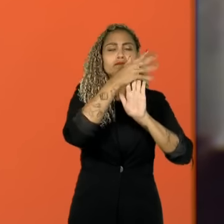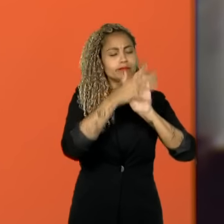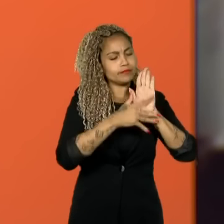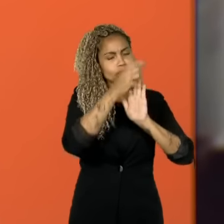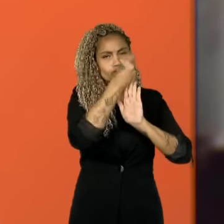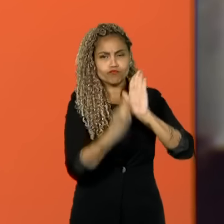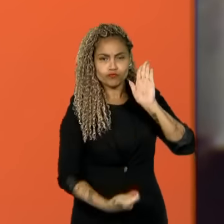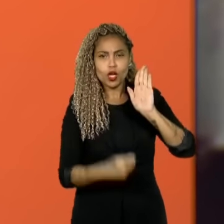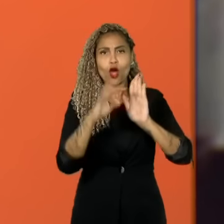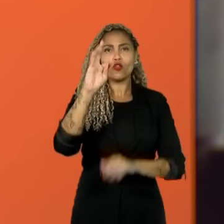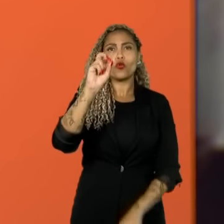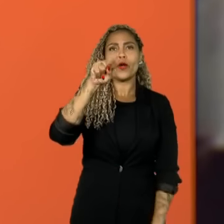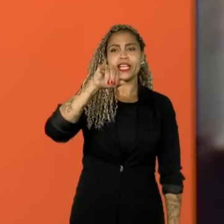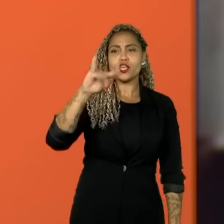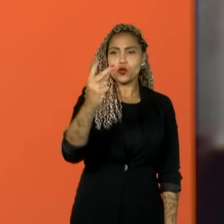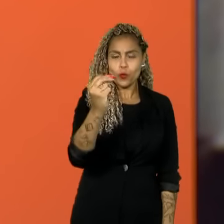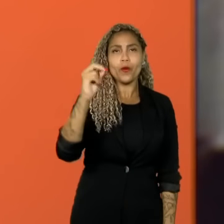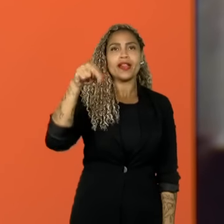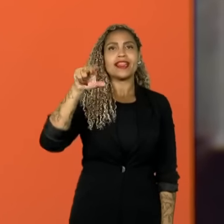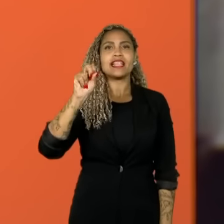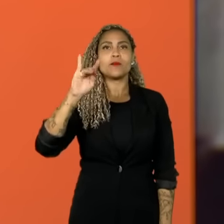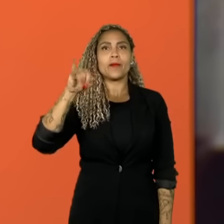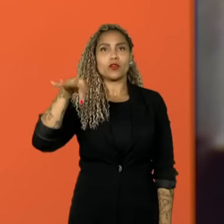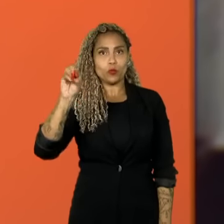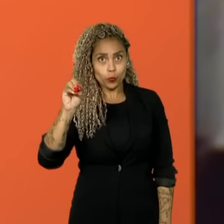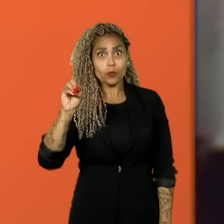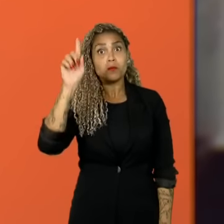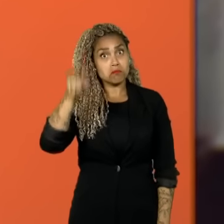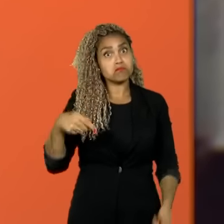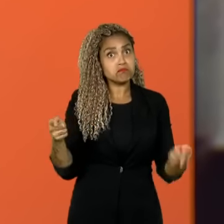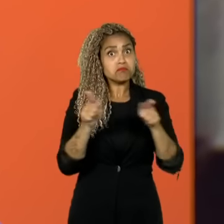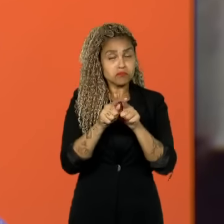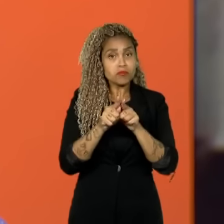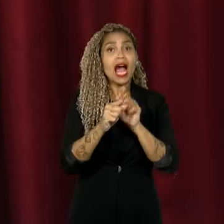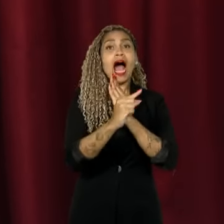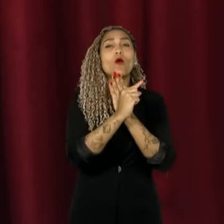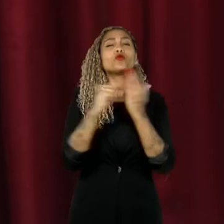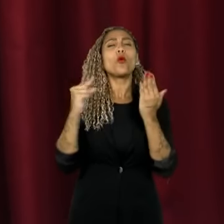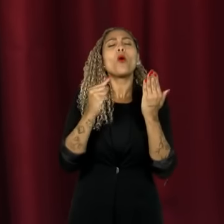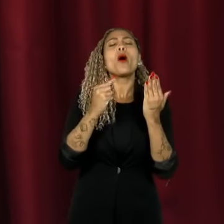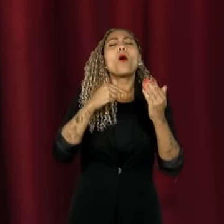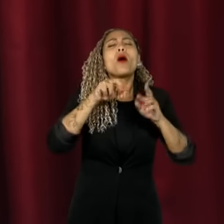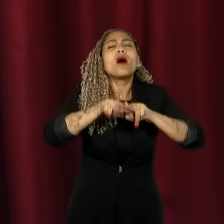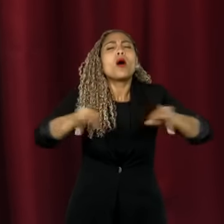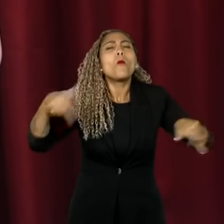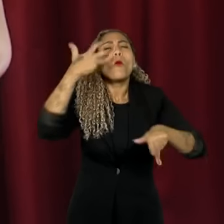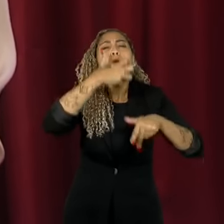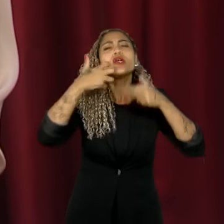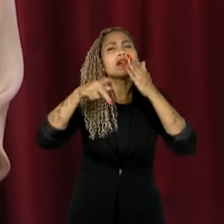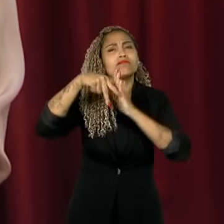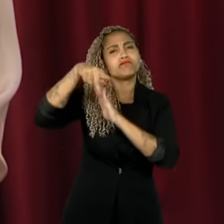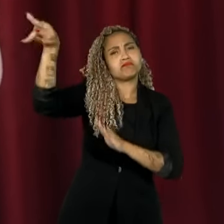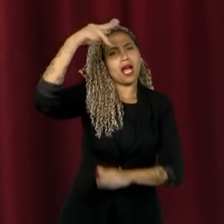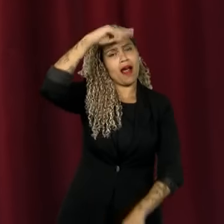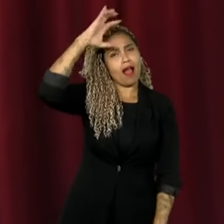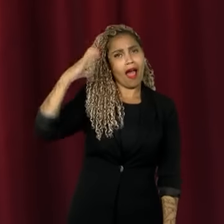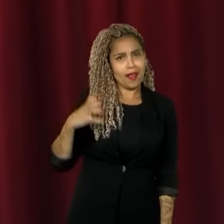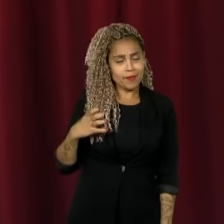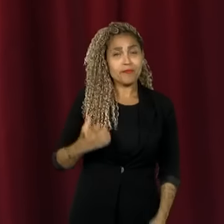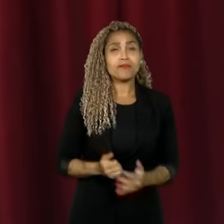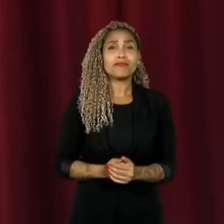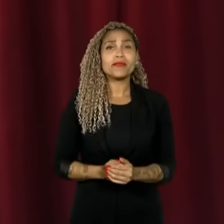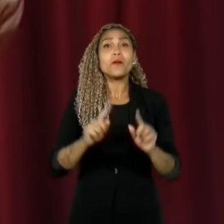Nascimento, querido, parceiro musical e autor de grandes sucessos de Clara. Tuninho, bem-vindo. Temos também a honra de